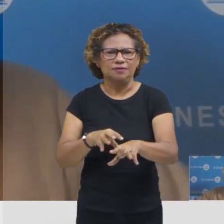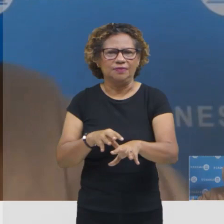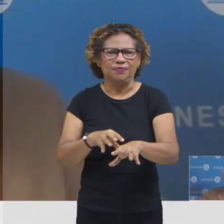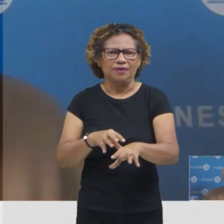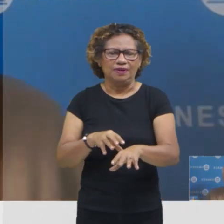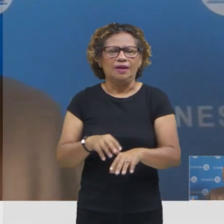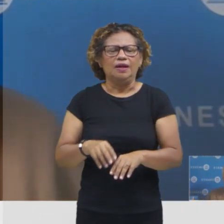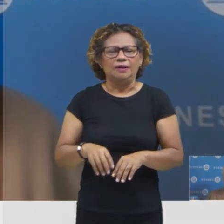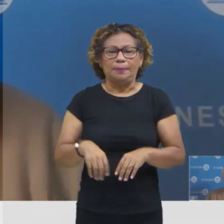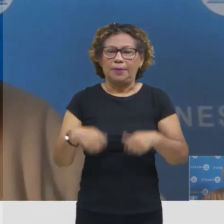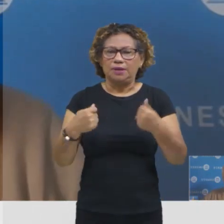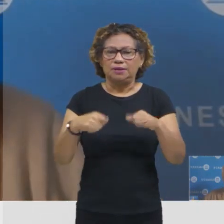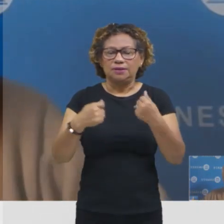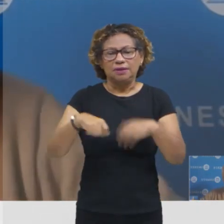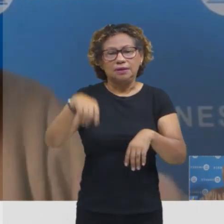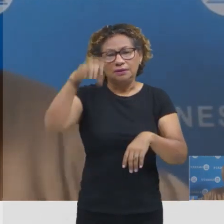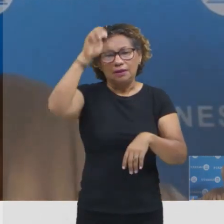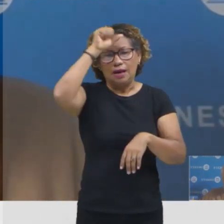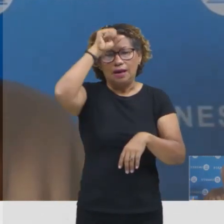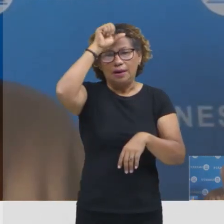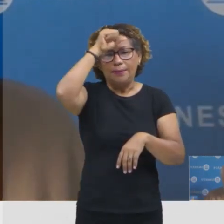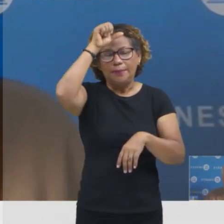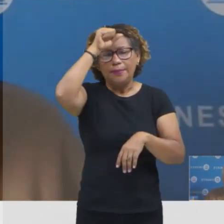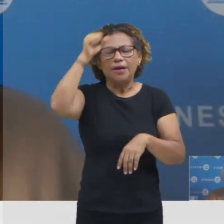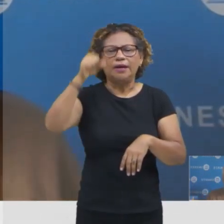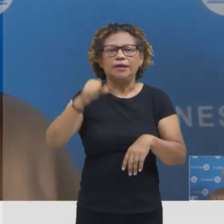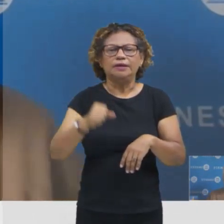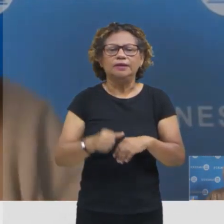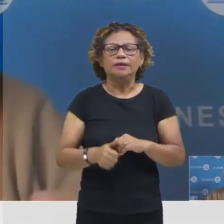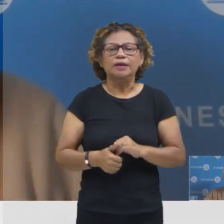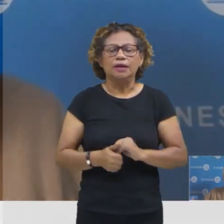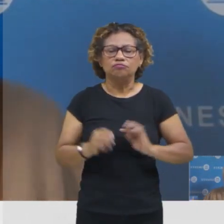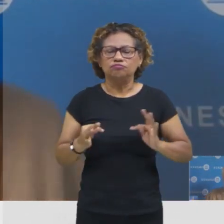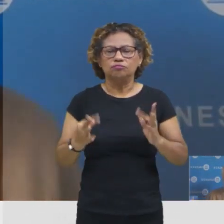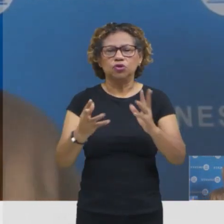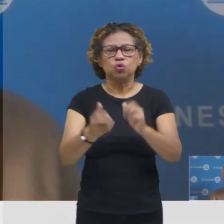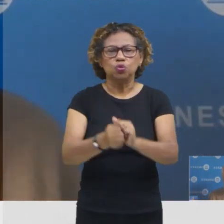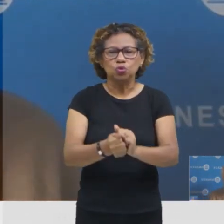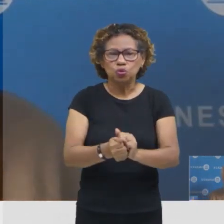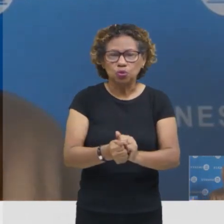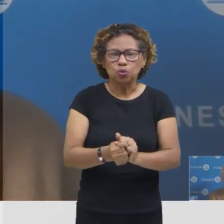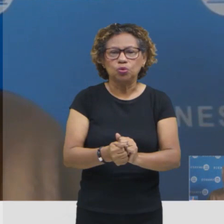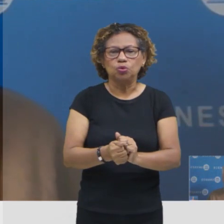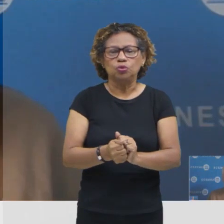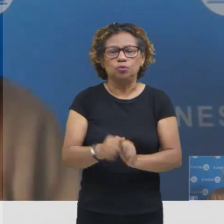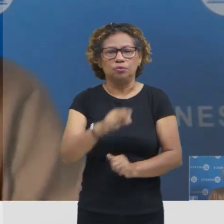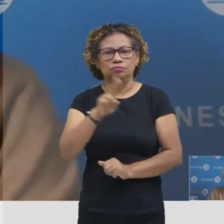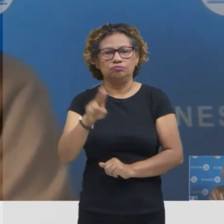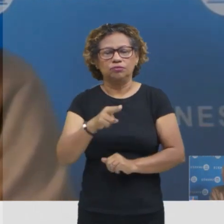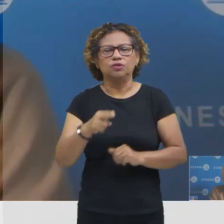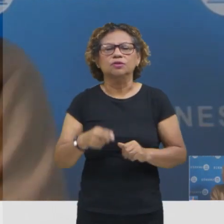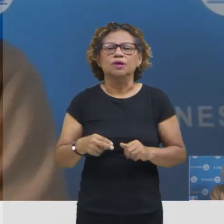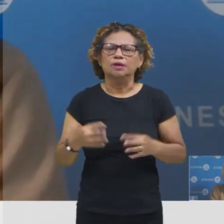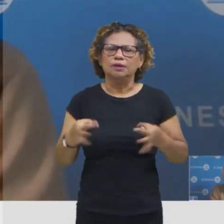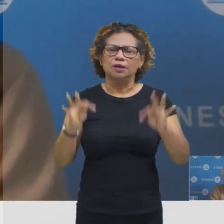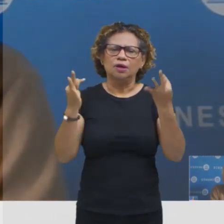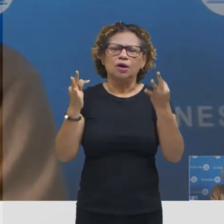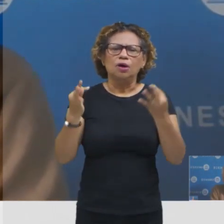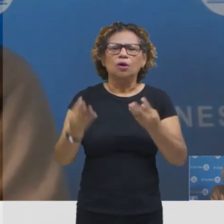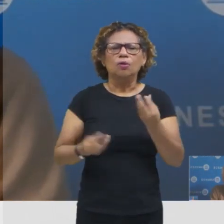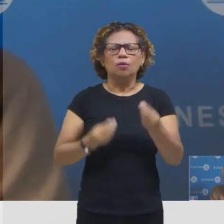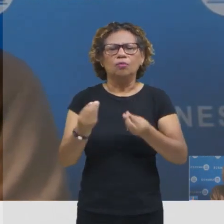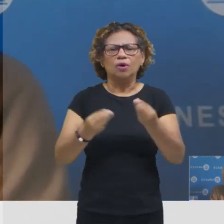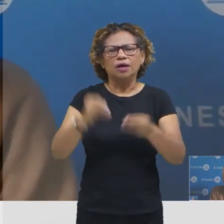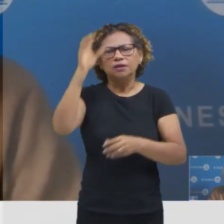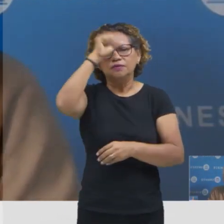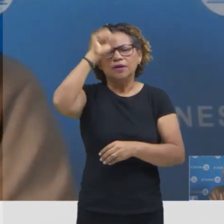impossível aprender um jogo coletivo, aprender um desporto unicamente através da internet. Como é impossível